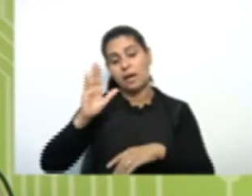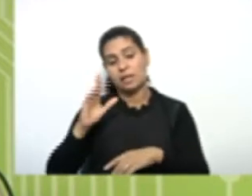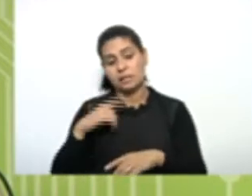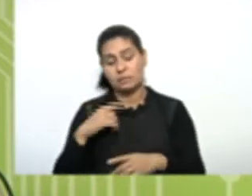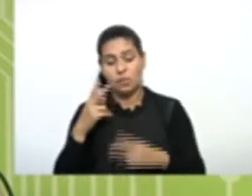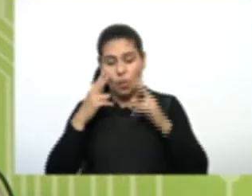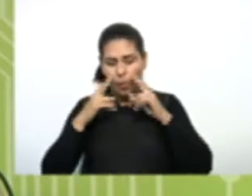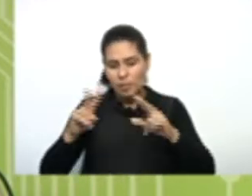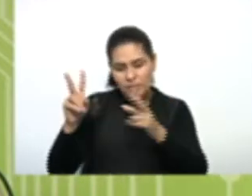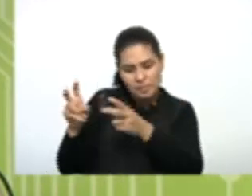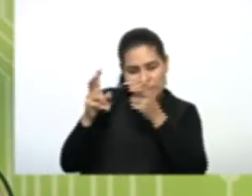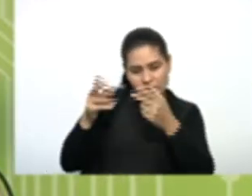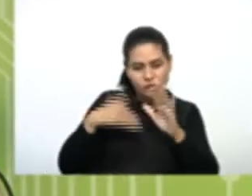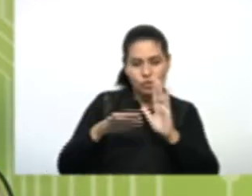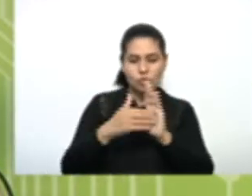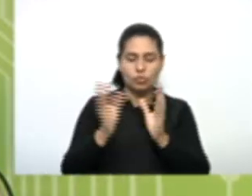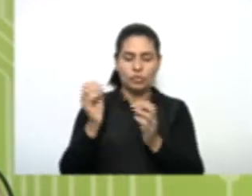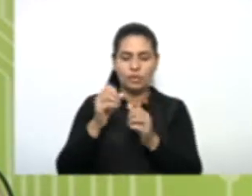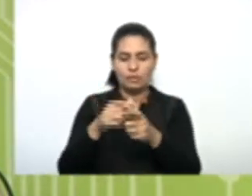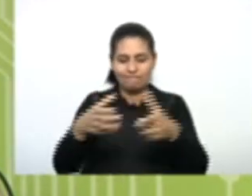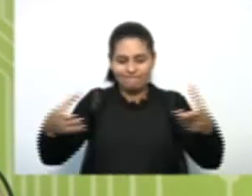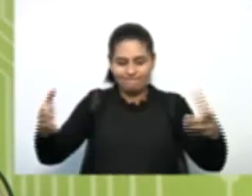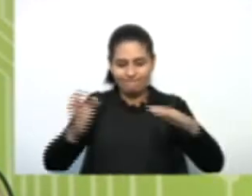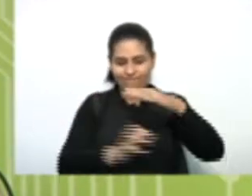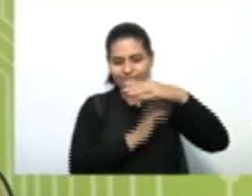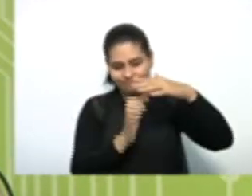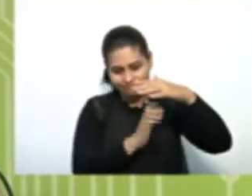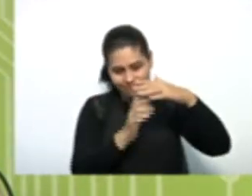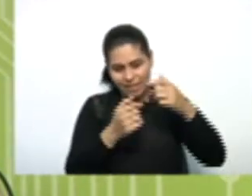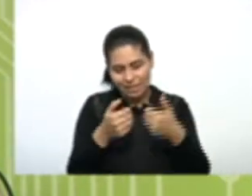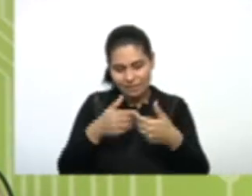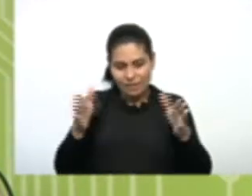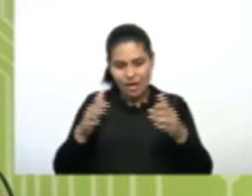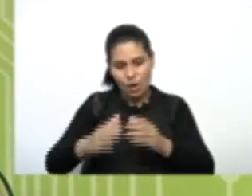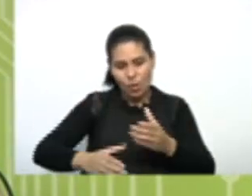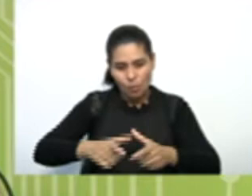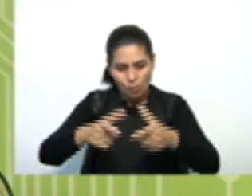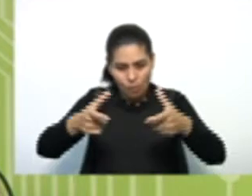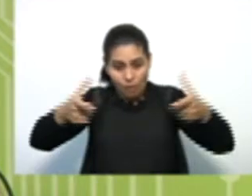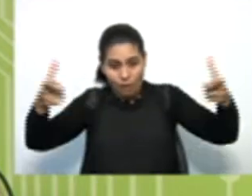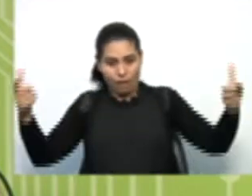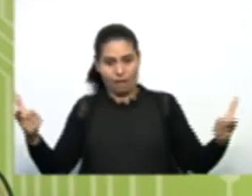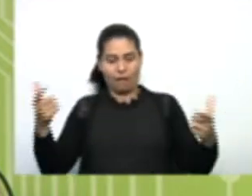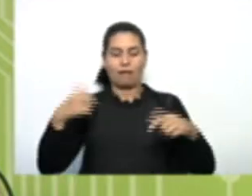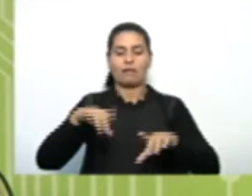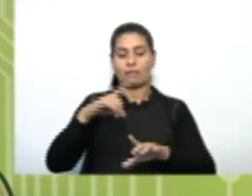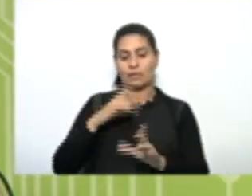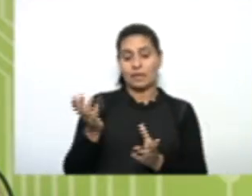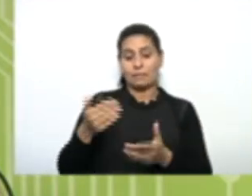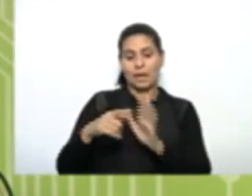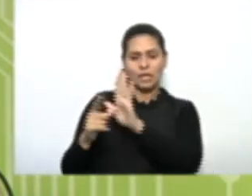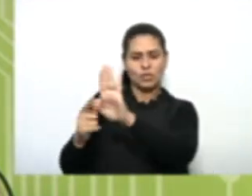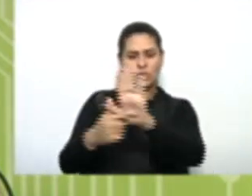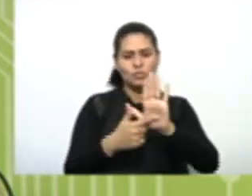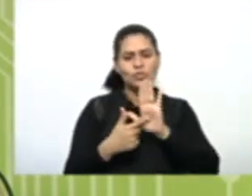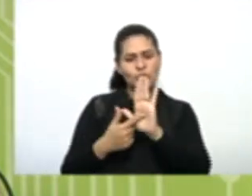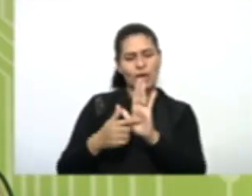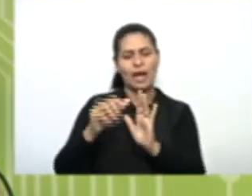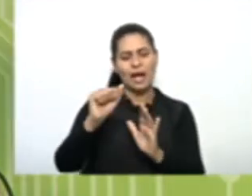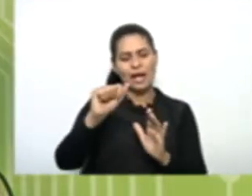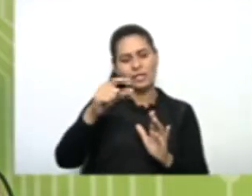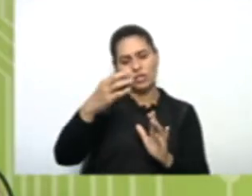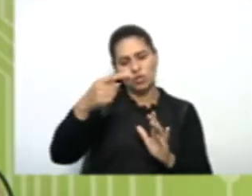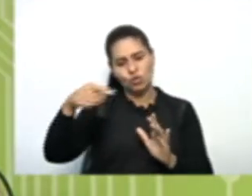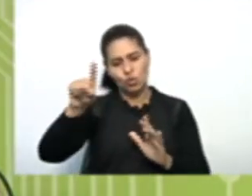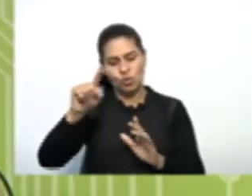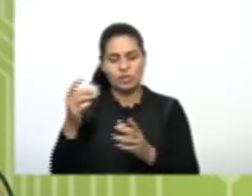Principalmente a gente observa isso nas grandes empresas, à medida que uma empresa cresce, uma tendência dela é, por exemplo, entrar no mercado de ações,